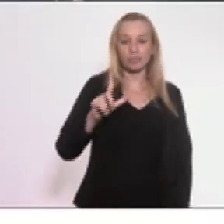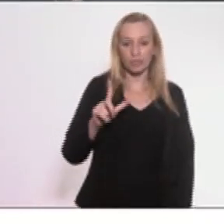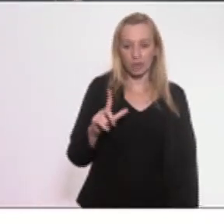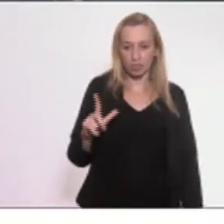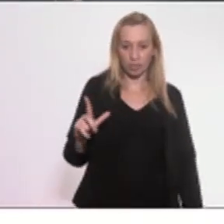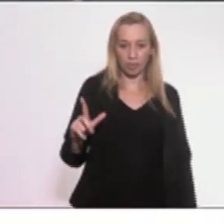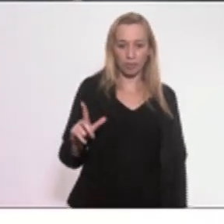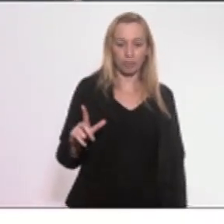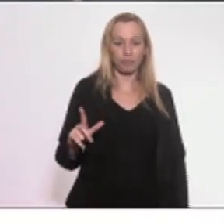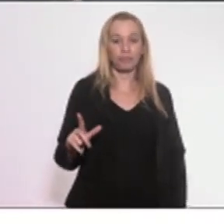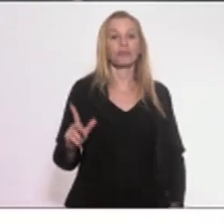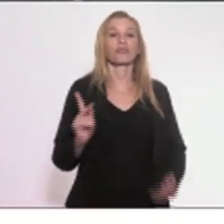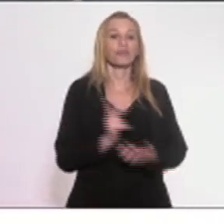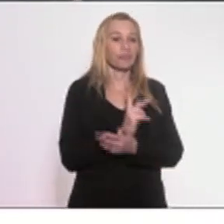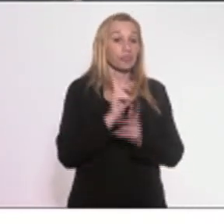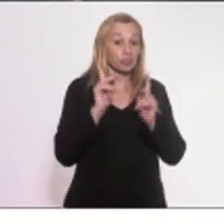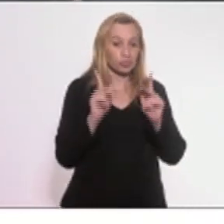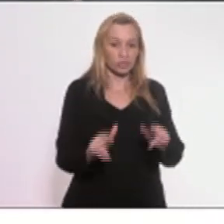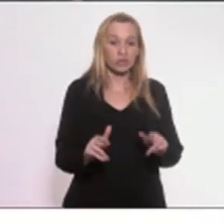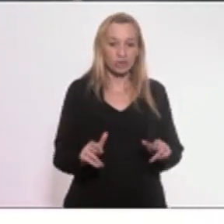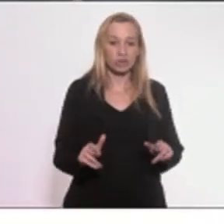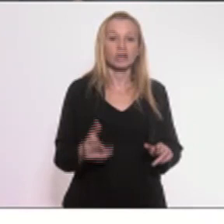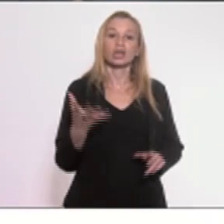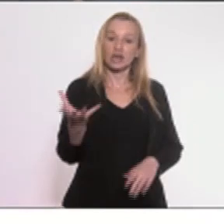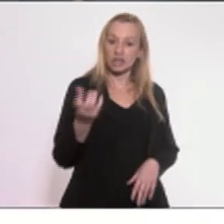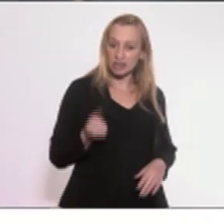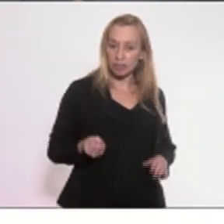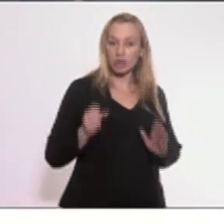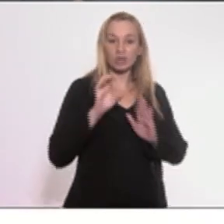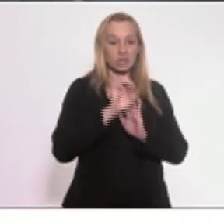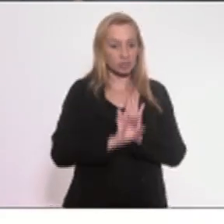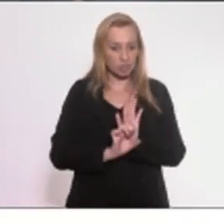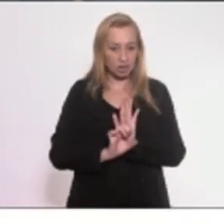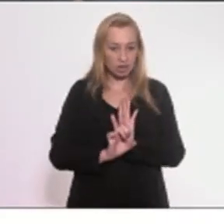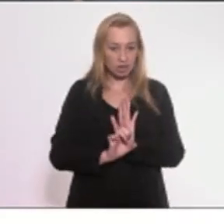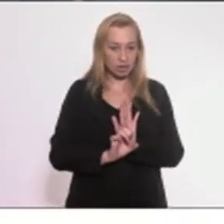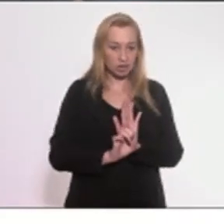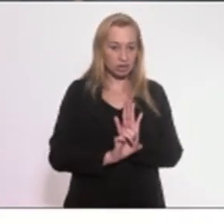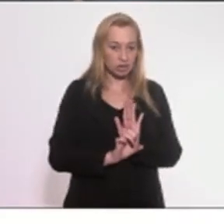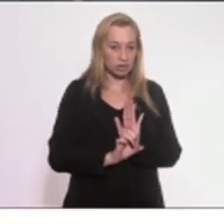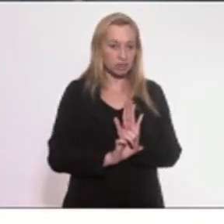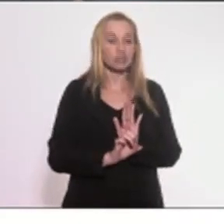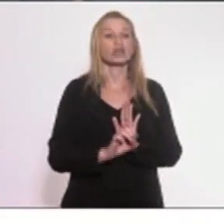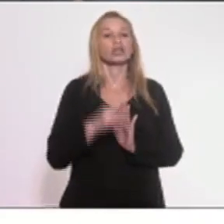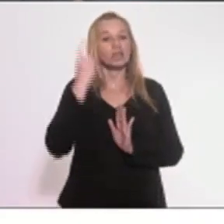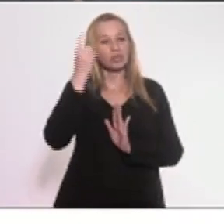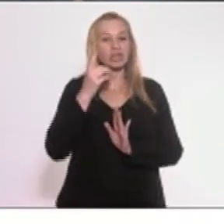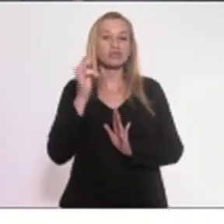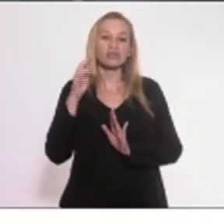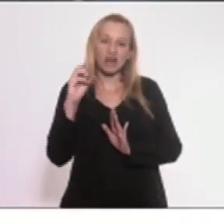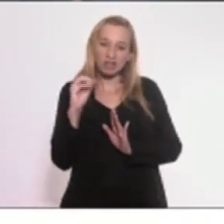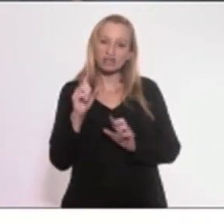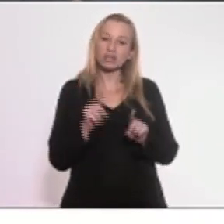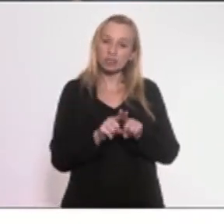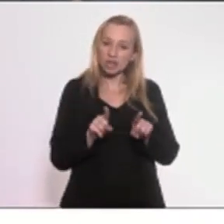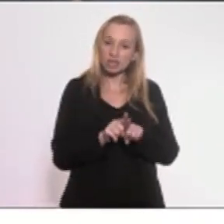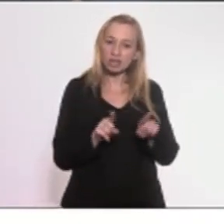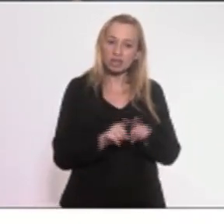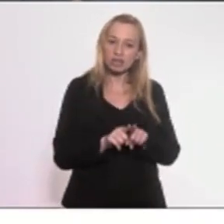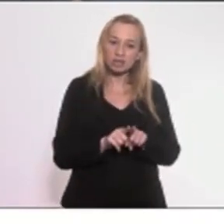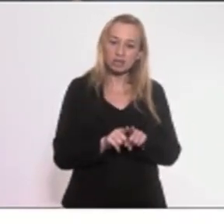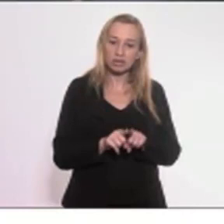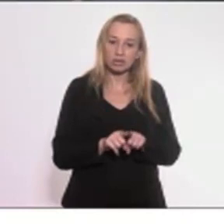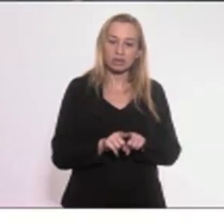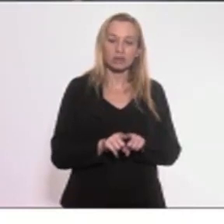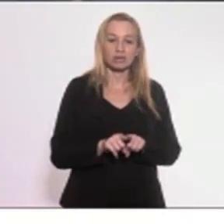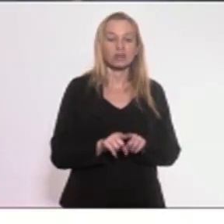coisa. Ele acatou as emendas. Não sabia das emendas. Se salvo engano, do deputado Flávio Serafini. Então eu vou acolher aí, as